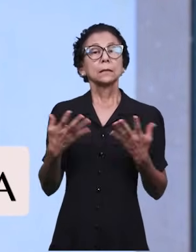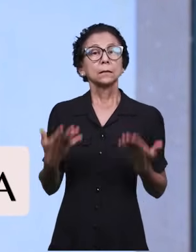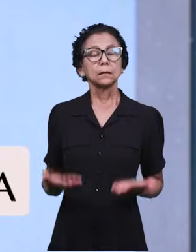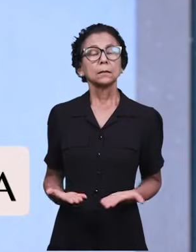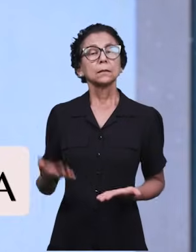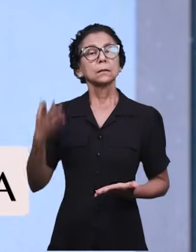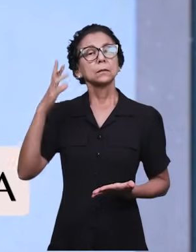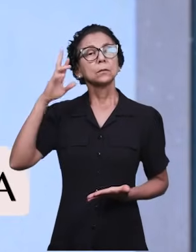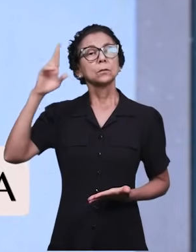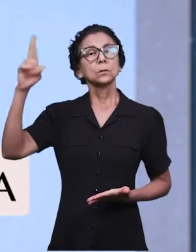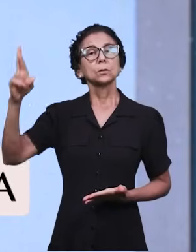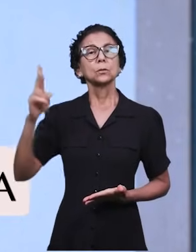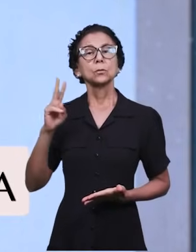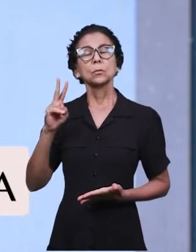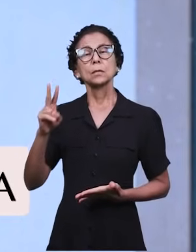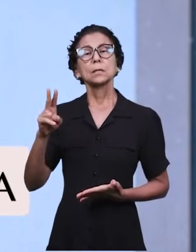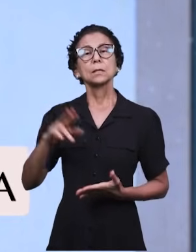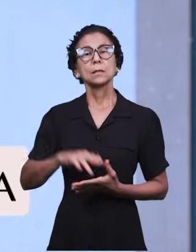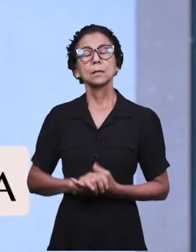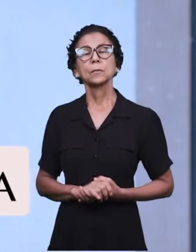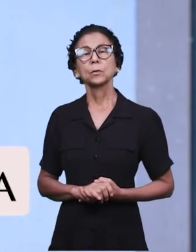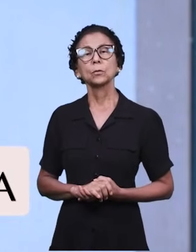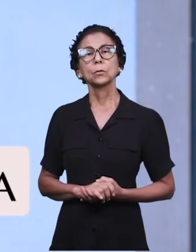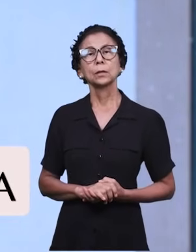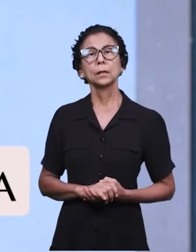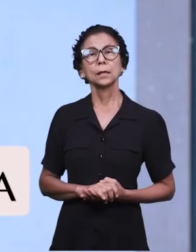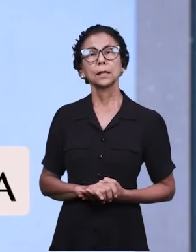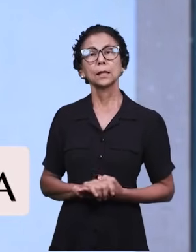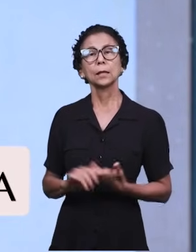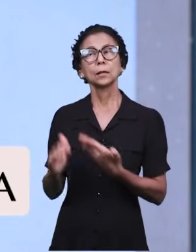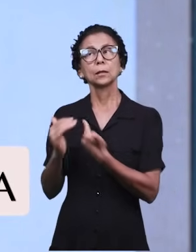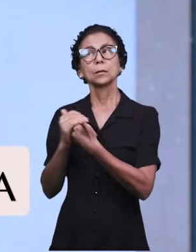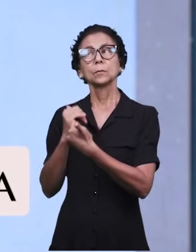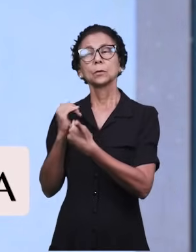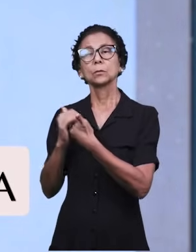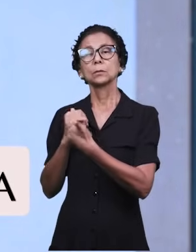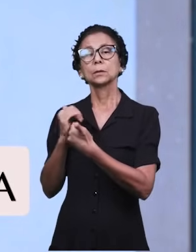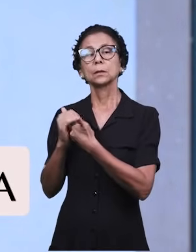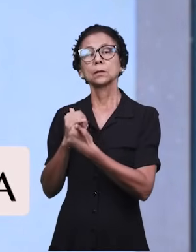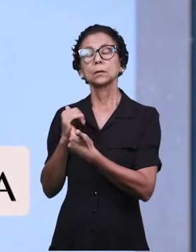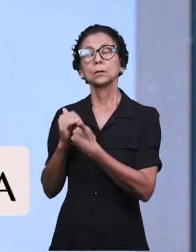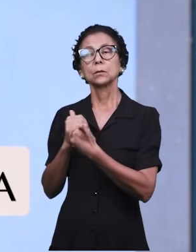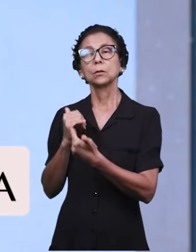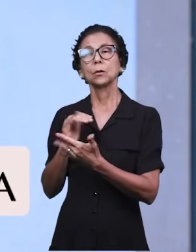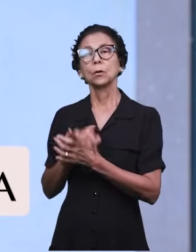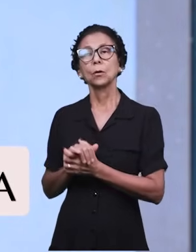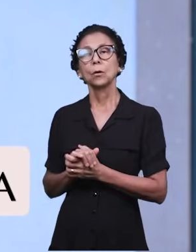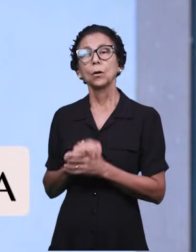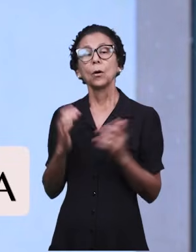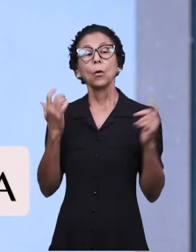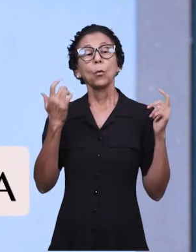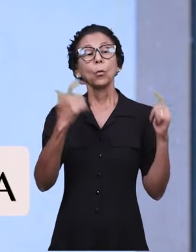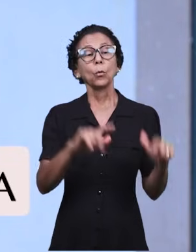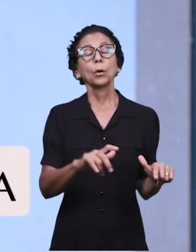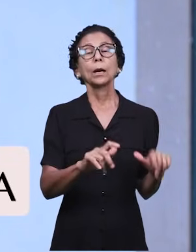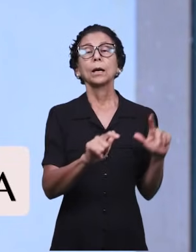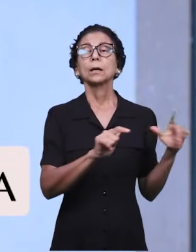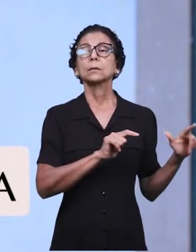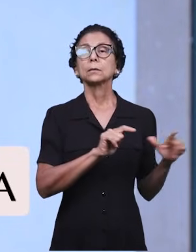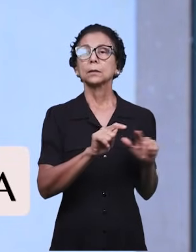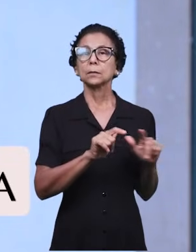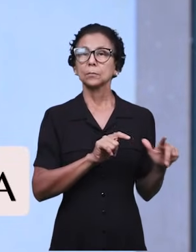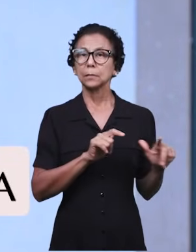Senhor sempre me orientou sobre os postos onde eu deveria servir. Que maravilha. Na realidade,